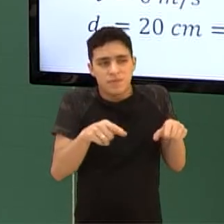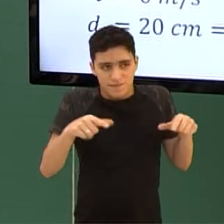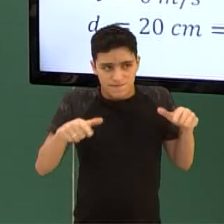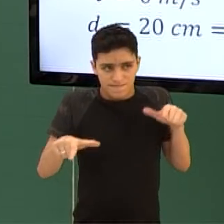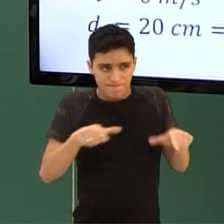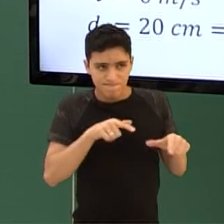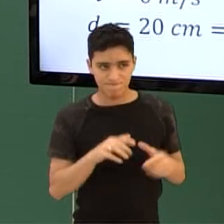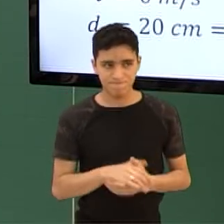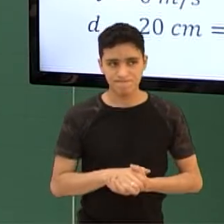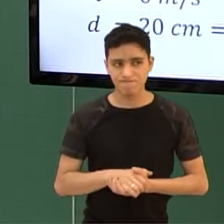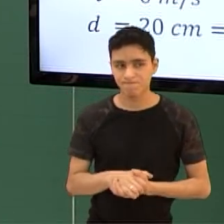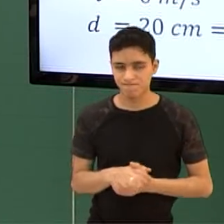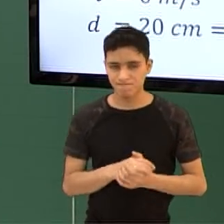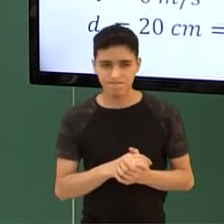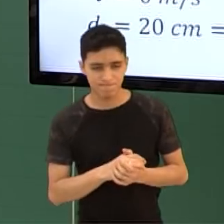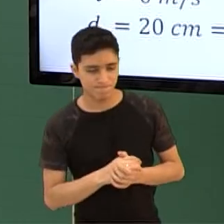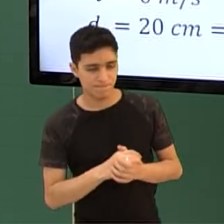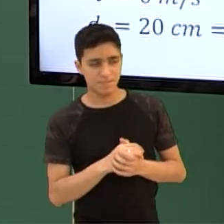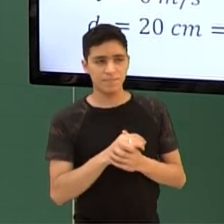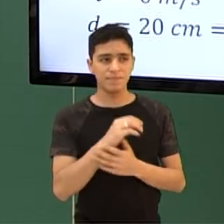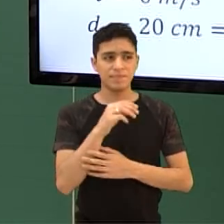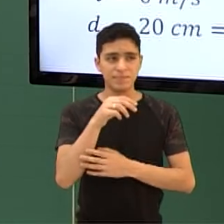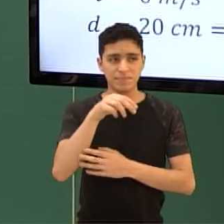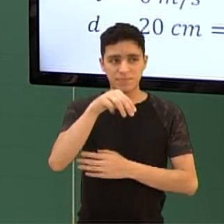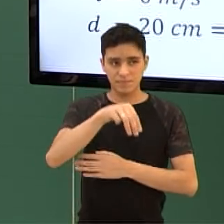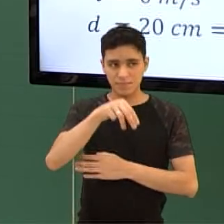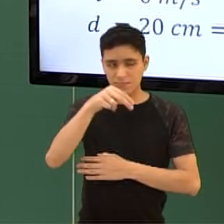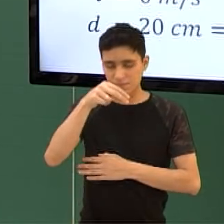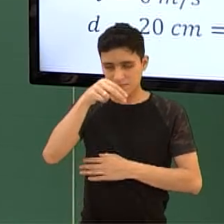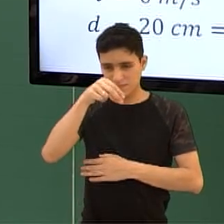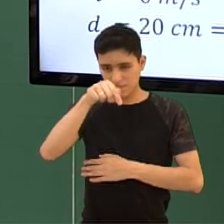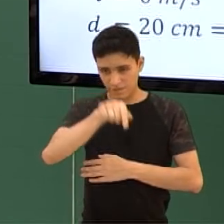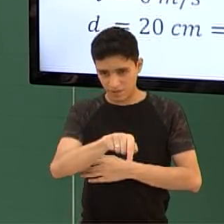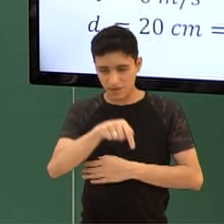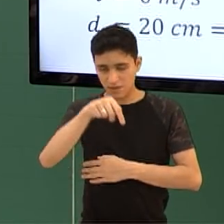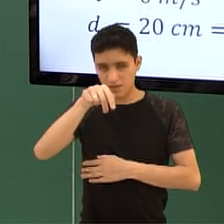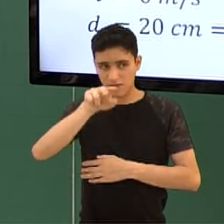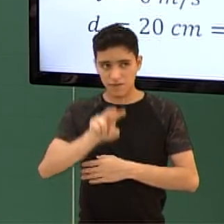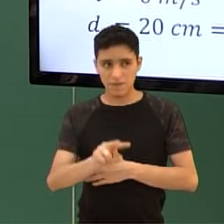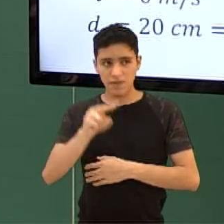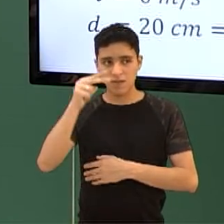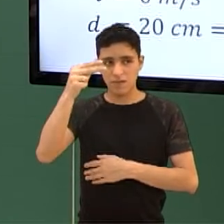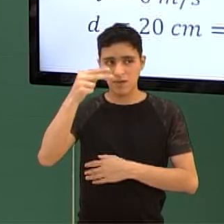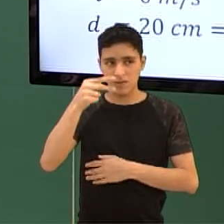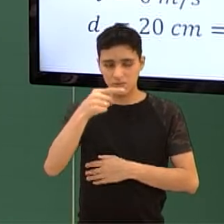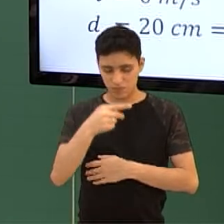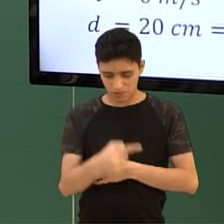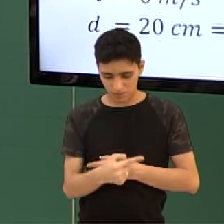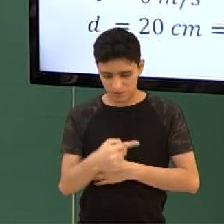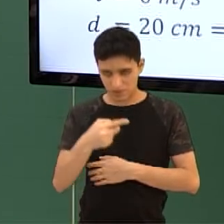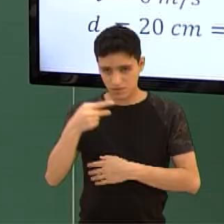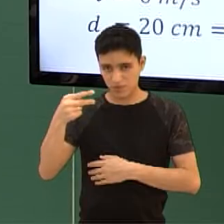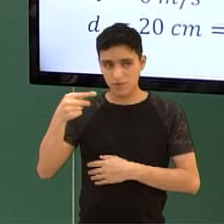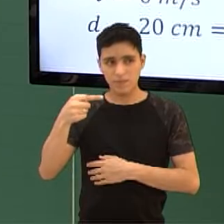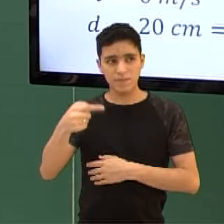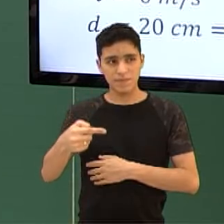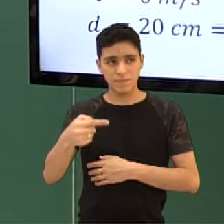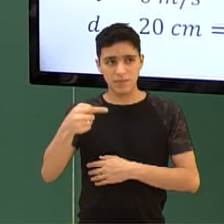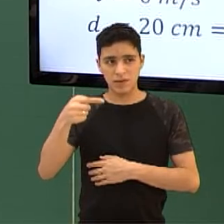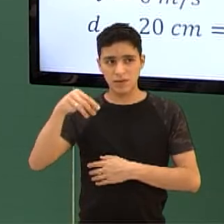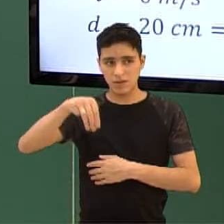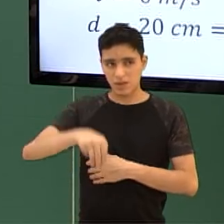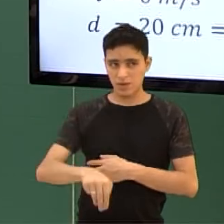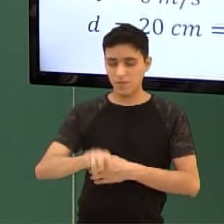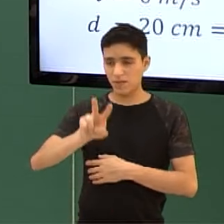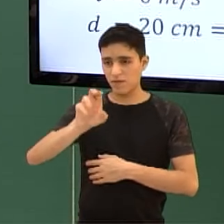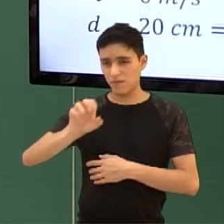Olha lá, m vezes v ao quadrado sobre 2 menos m vezes vo ao quadrado